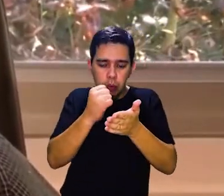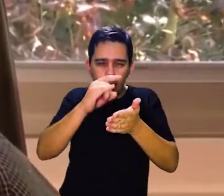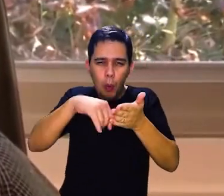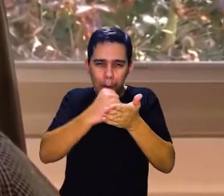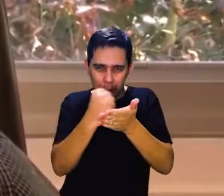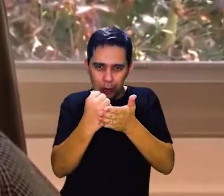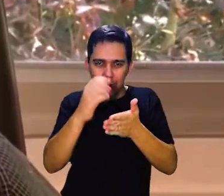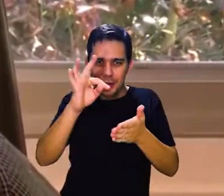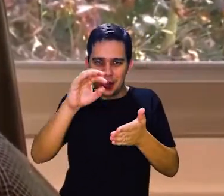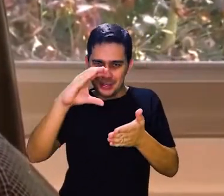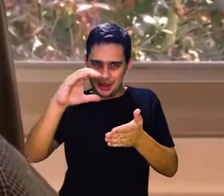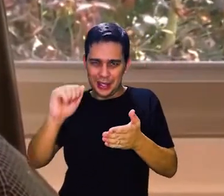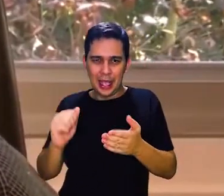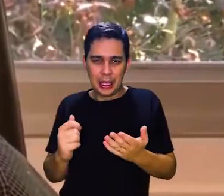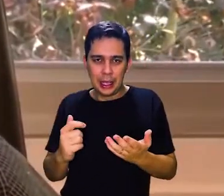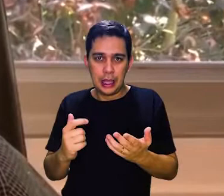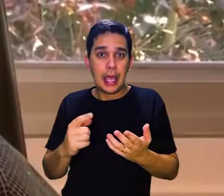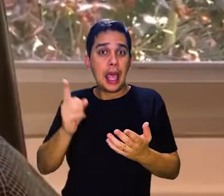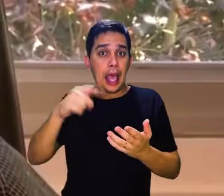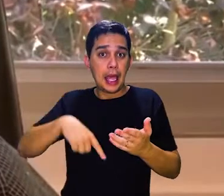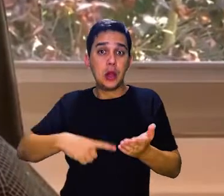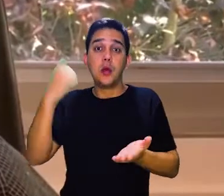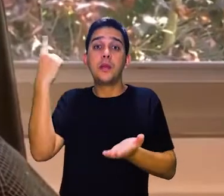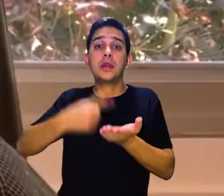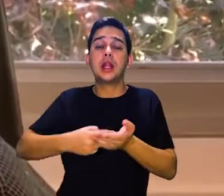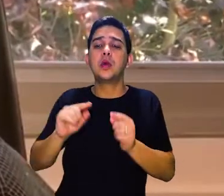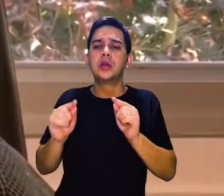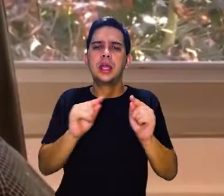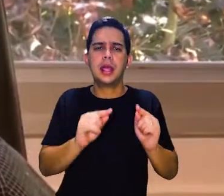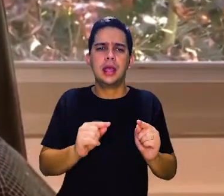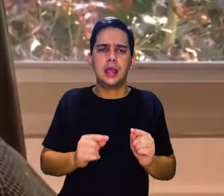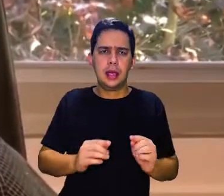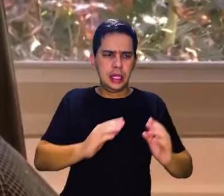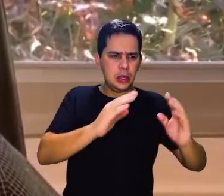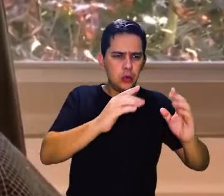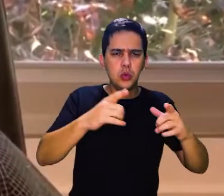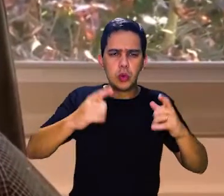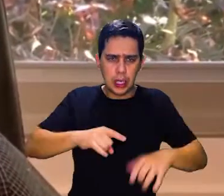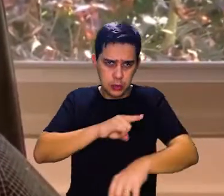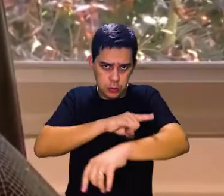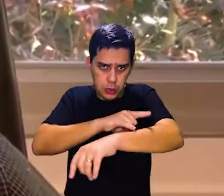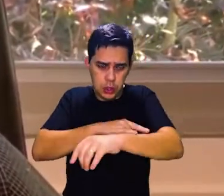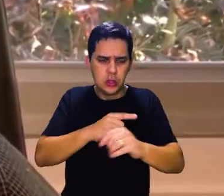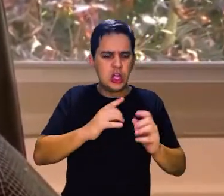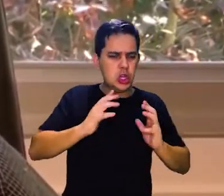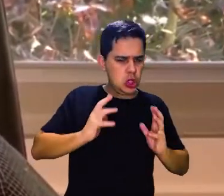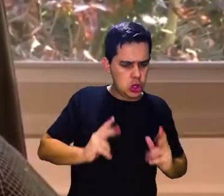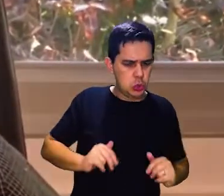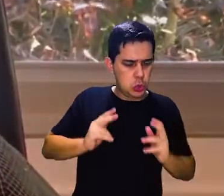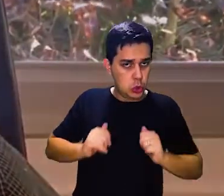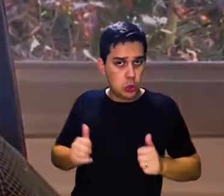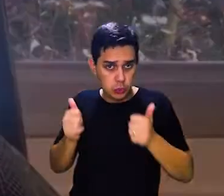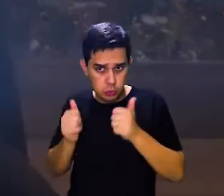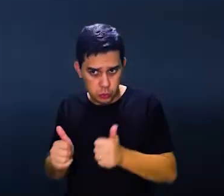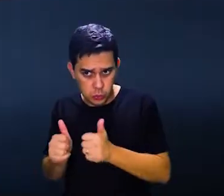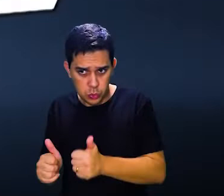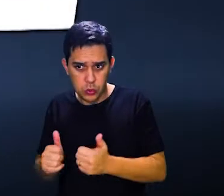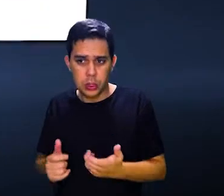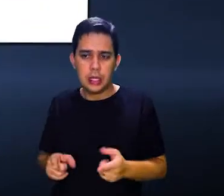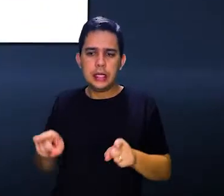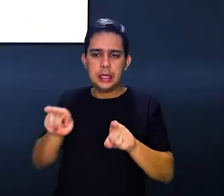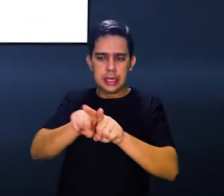como, então, manter, né, a limpeza e higiene dos sanitários, bem como guarnecê-los